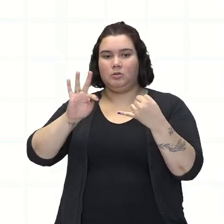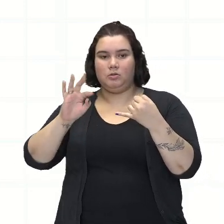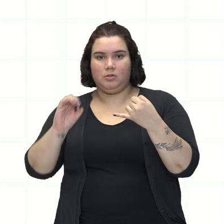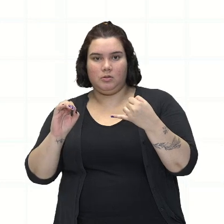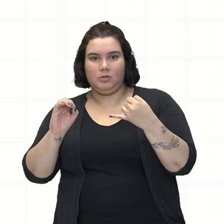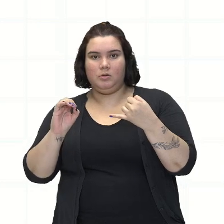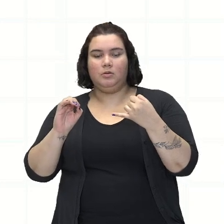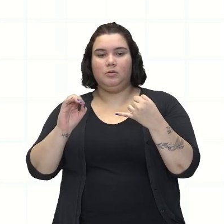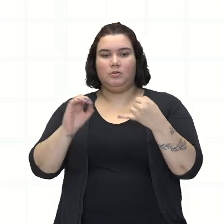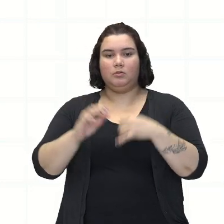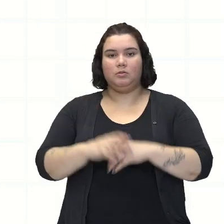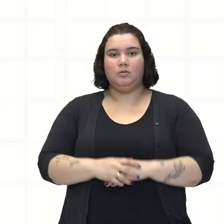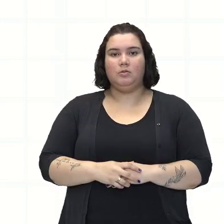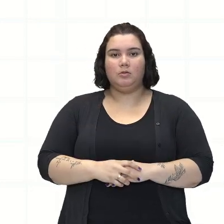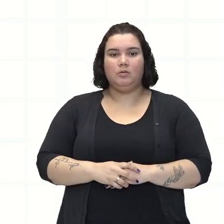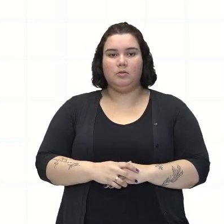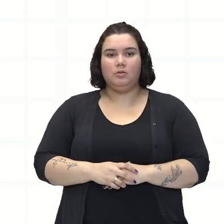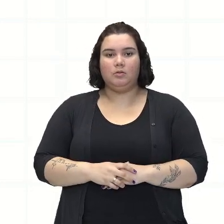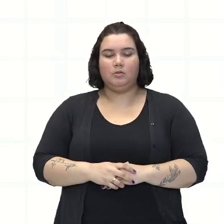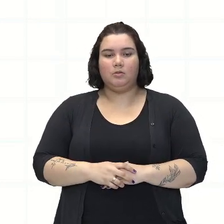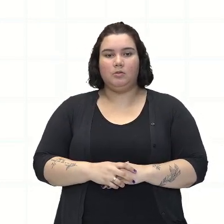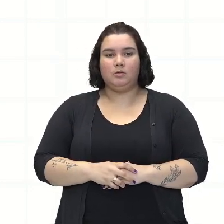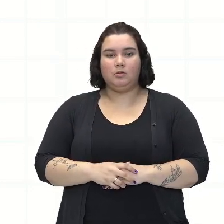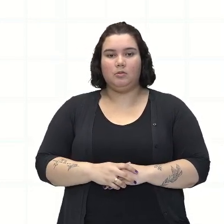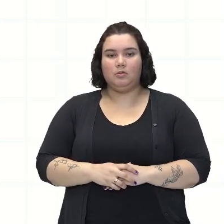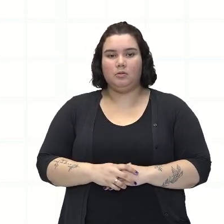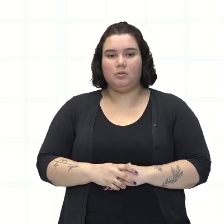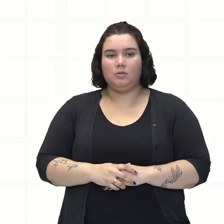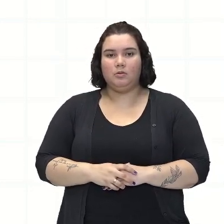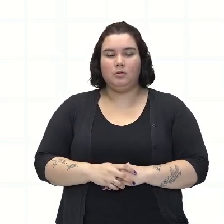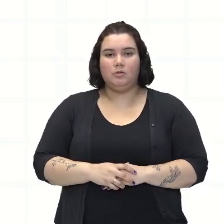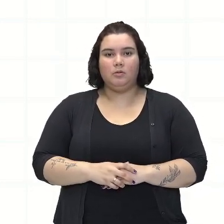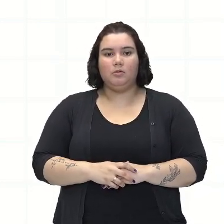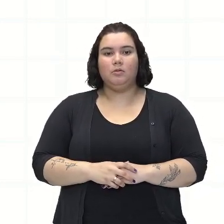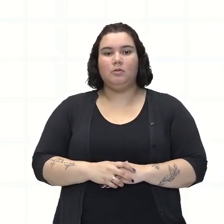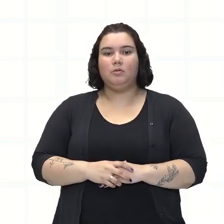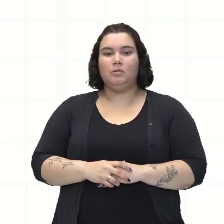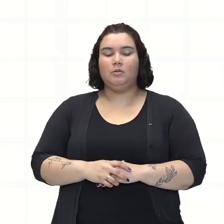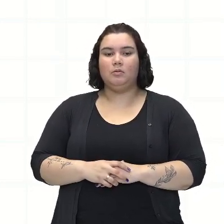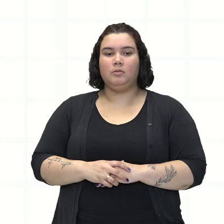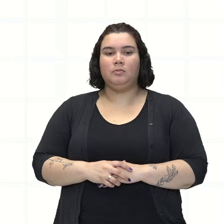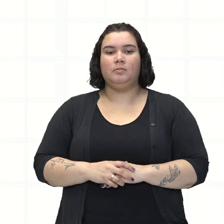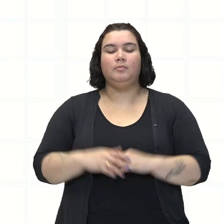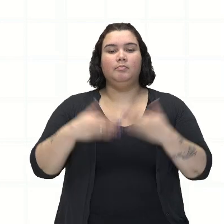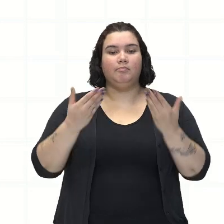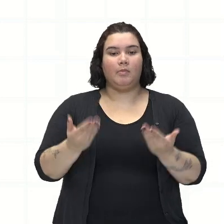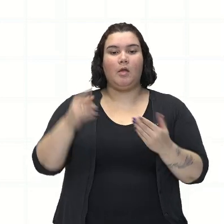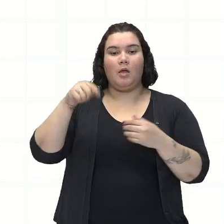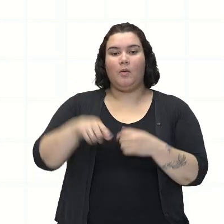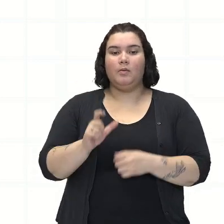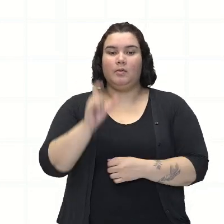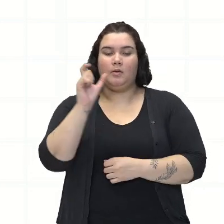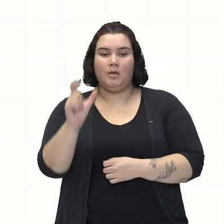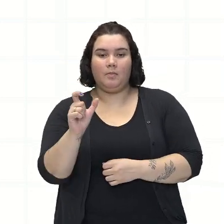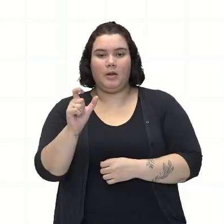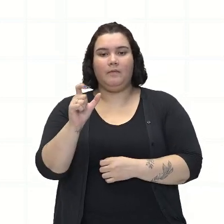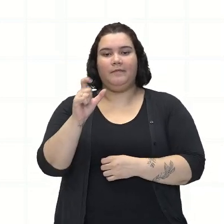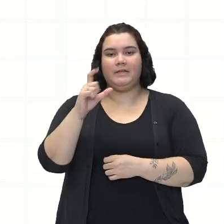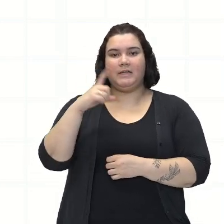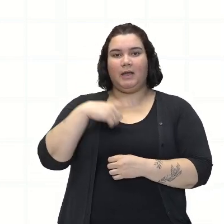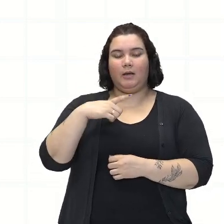de um verbo transitivo sem o auxílio de preposição. Ou seja, turma,